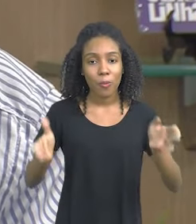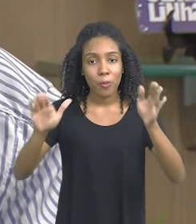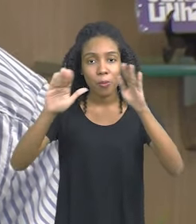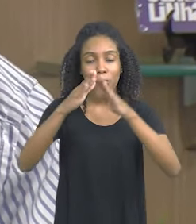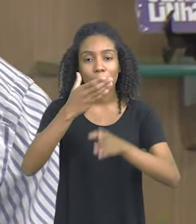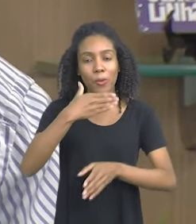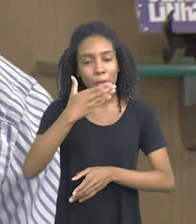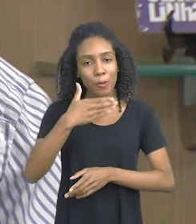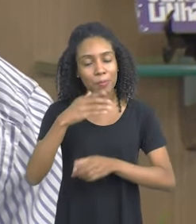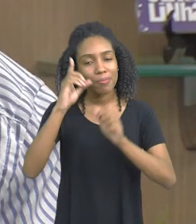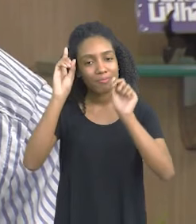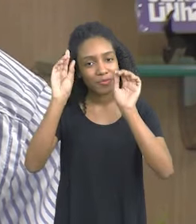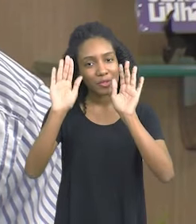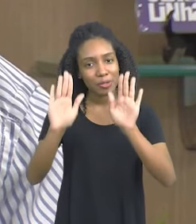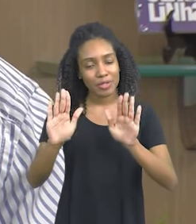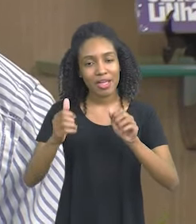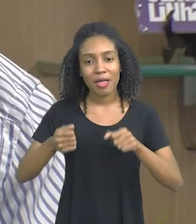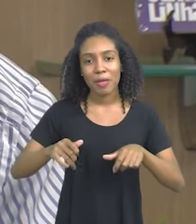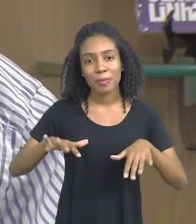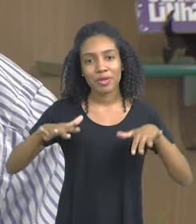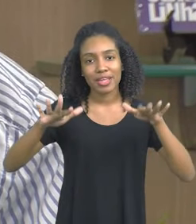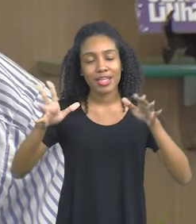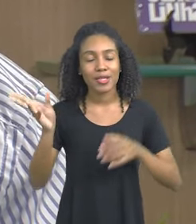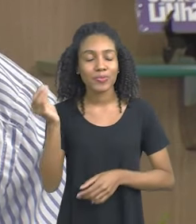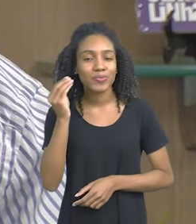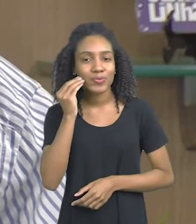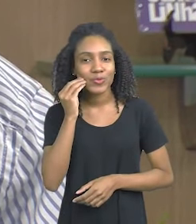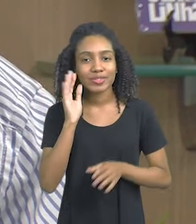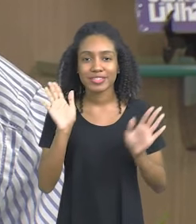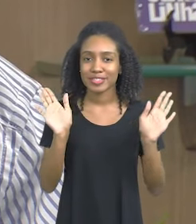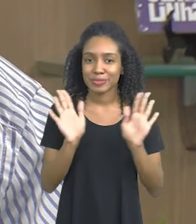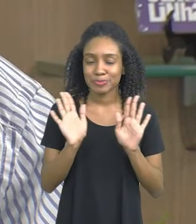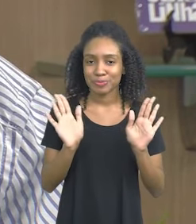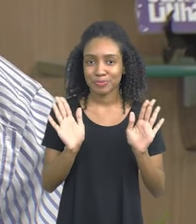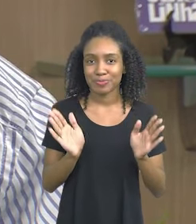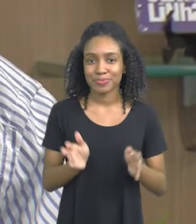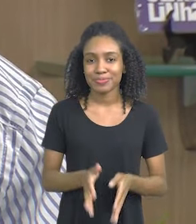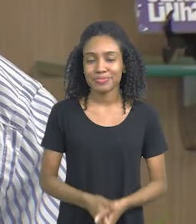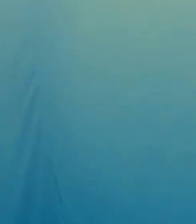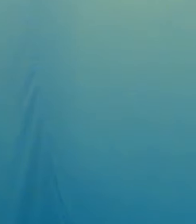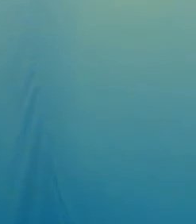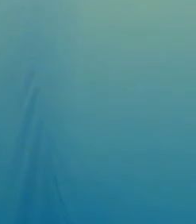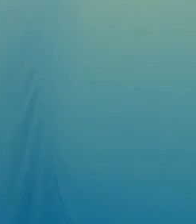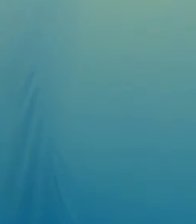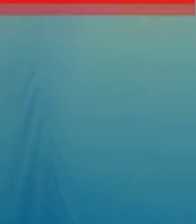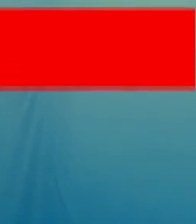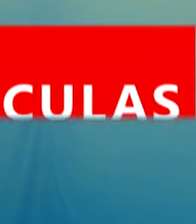prosperar. Fique com Deus, um beijão e eu te aguardo aqui na Getsemane. Olá, as